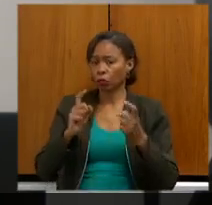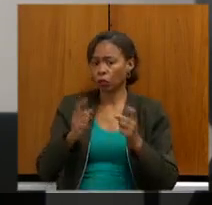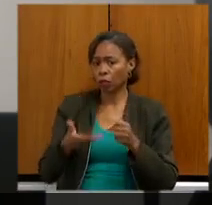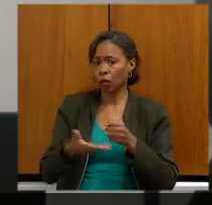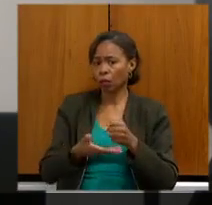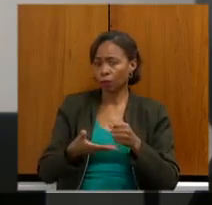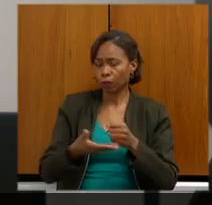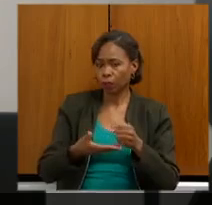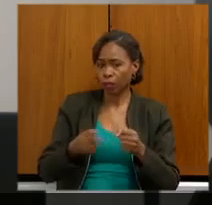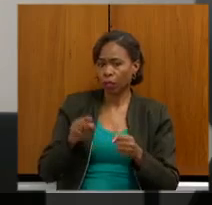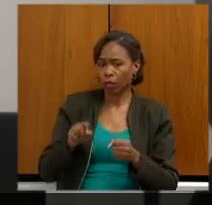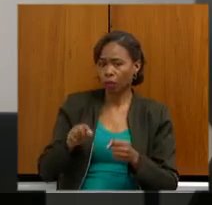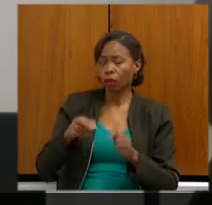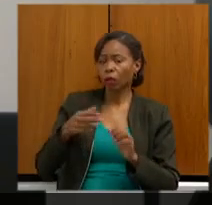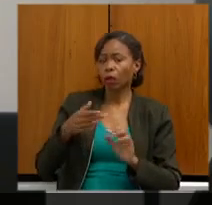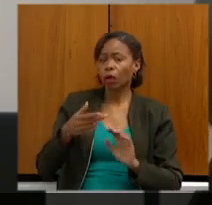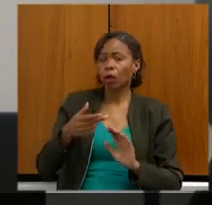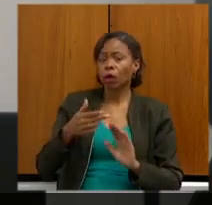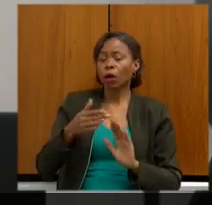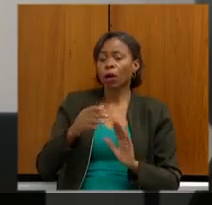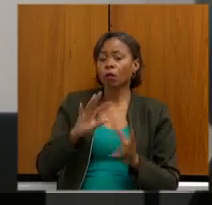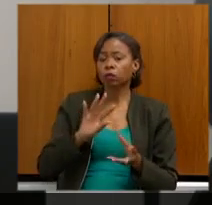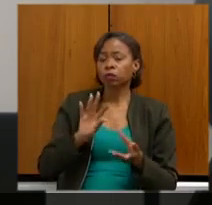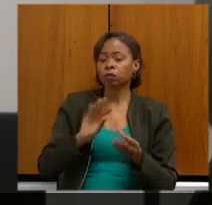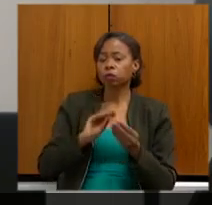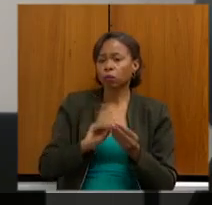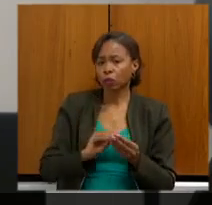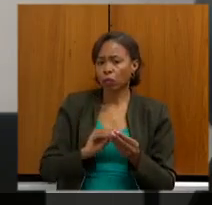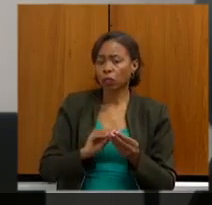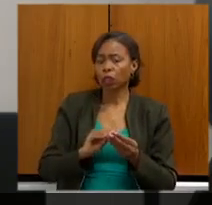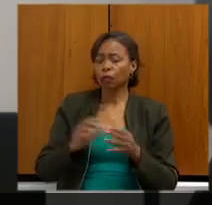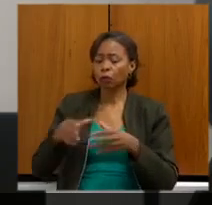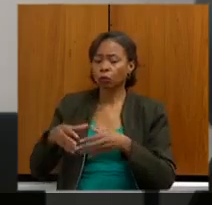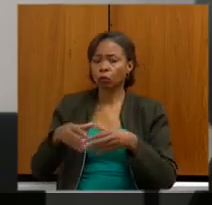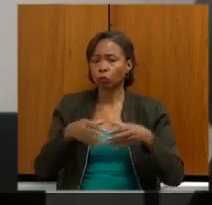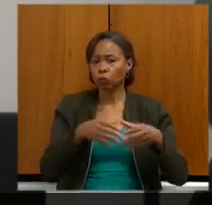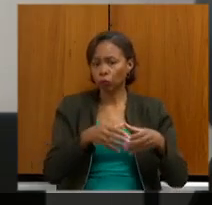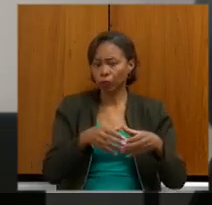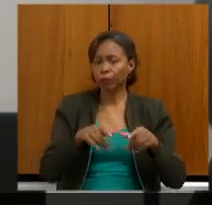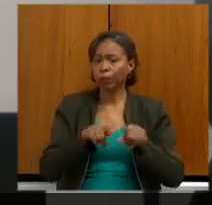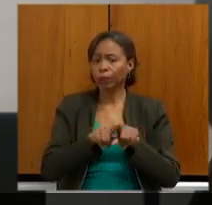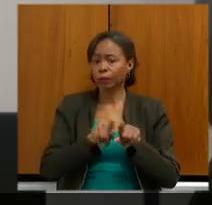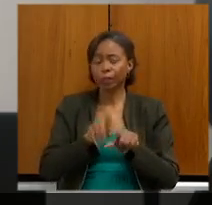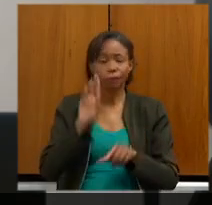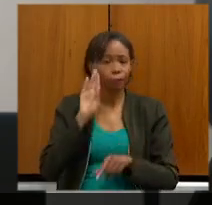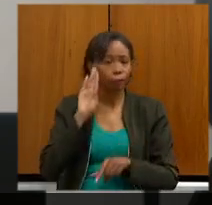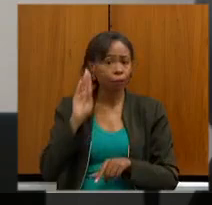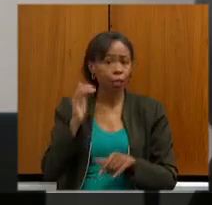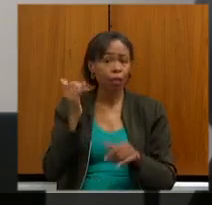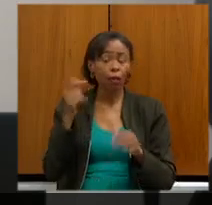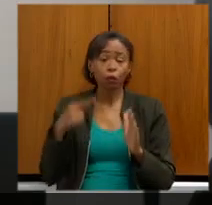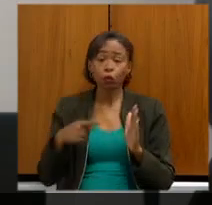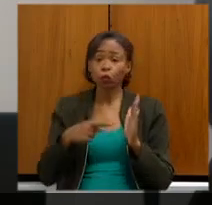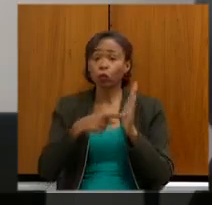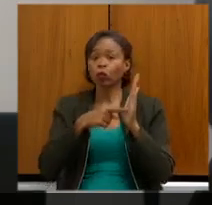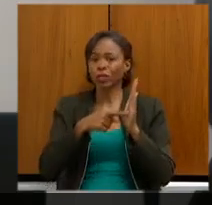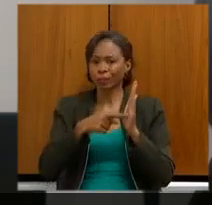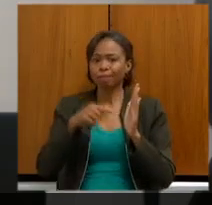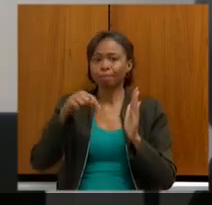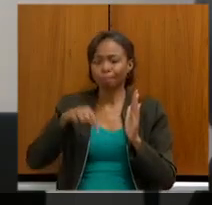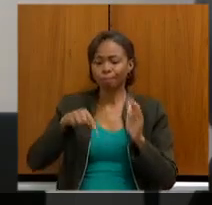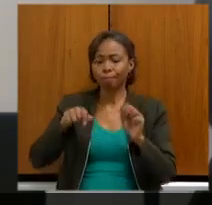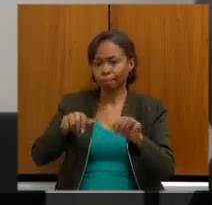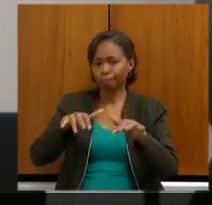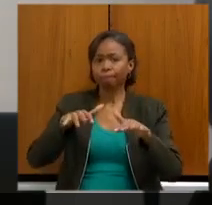fundação da referida resolução conjunta sobretudo diante das denúncias feitas pelos participantes durante a audiência